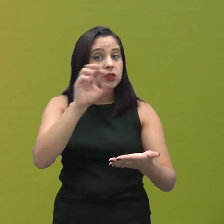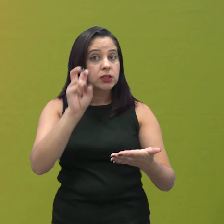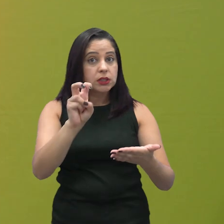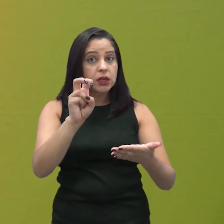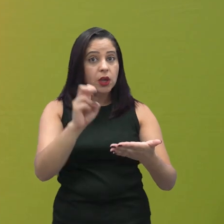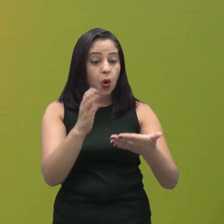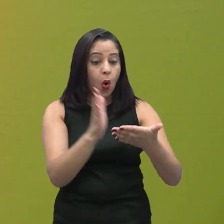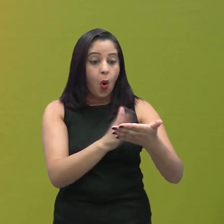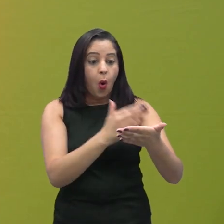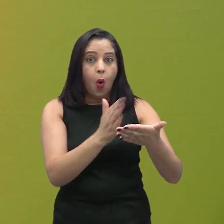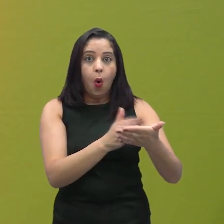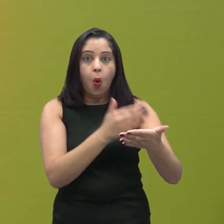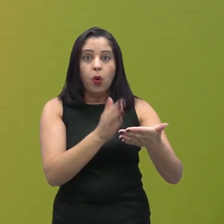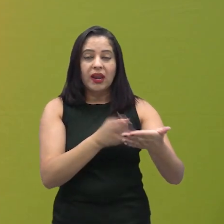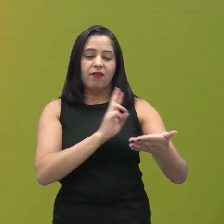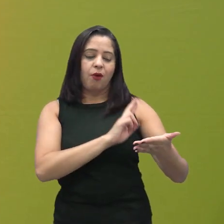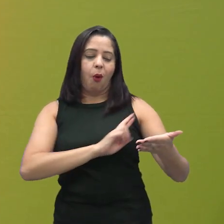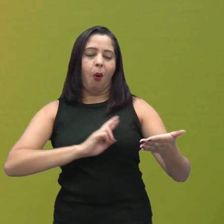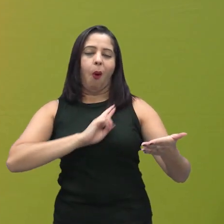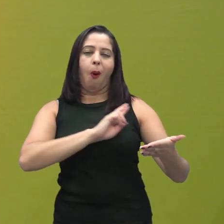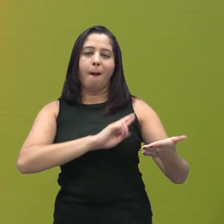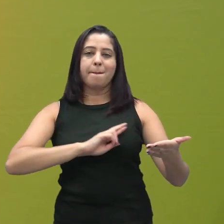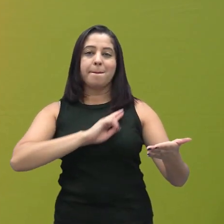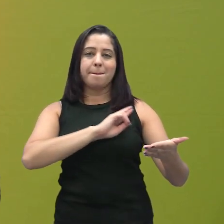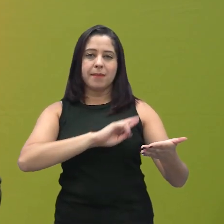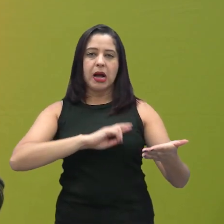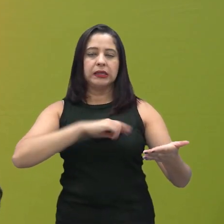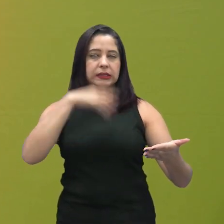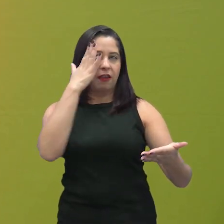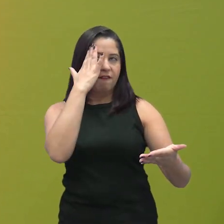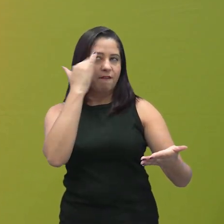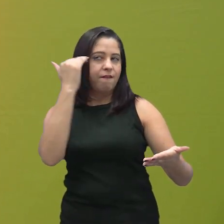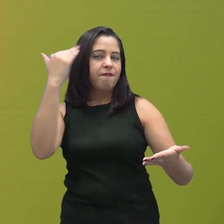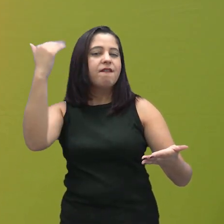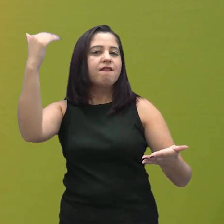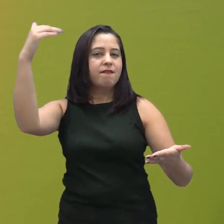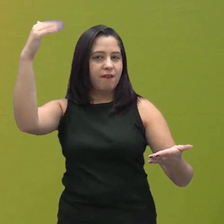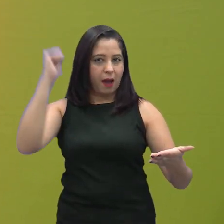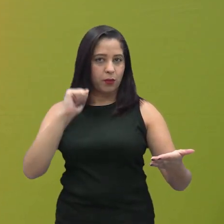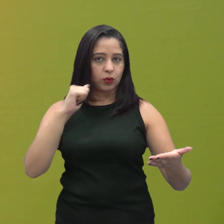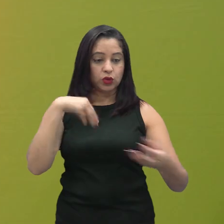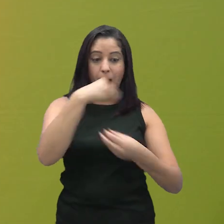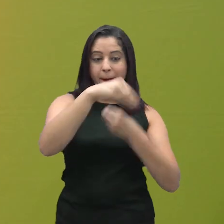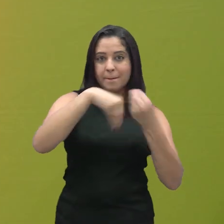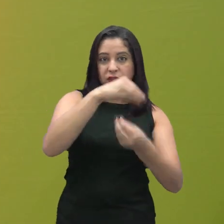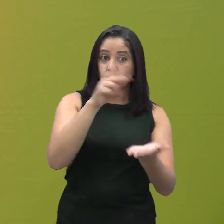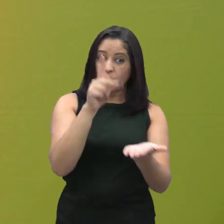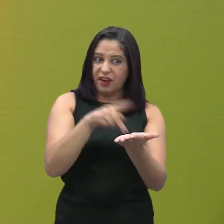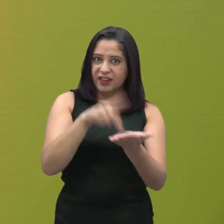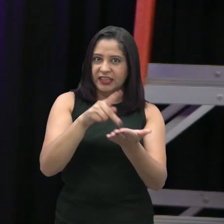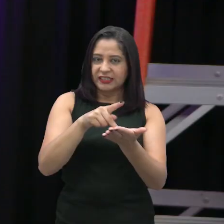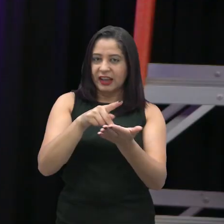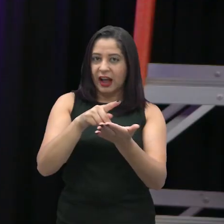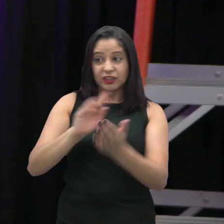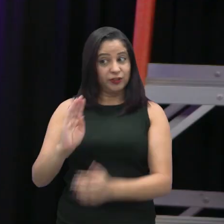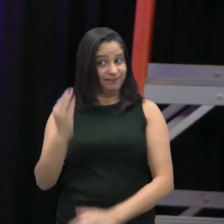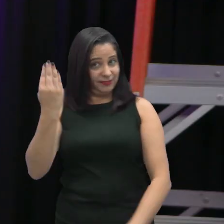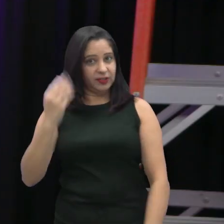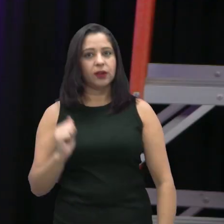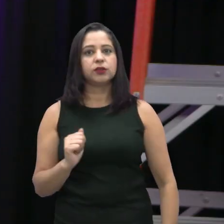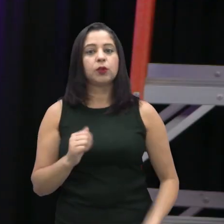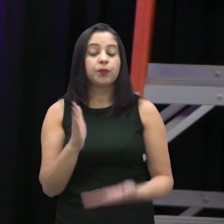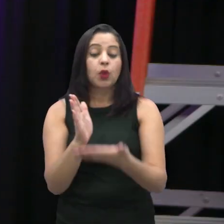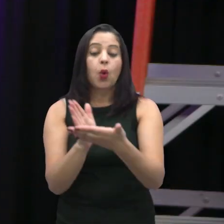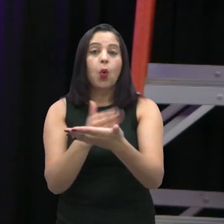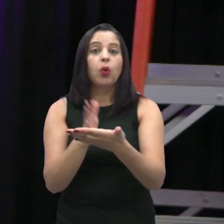1605, e é considerada o primeiro grande romance moderno. Revolucionou a forma de narrar histórias misturando realidade e ficção. Olha só, e o